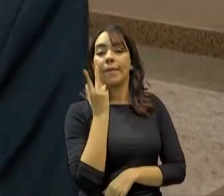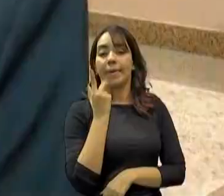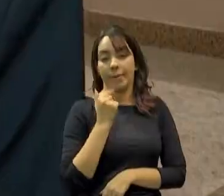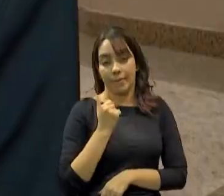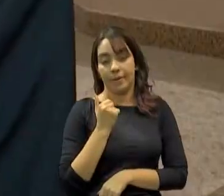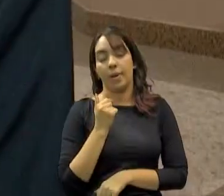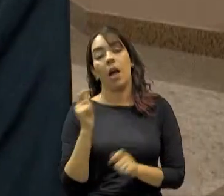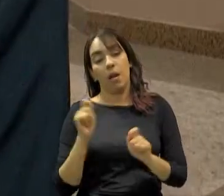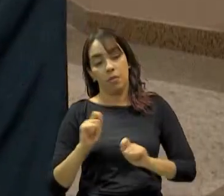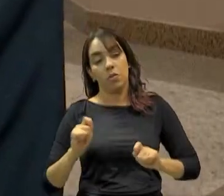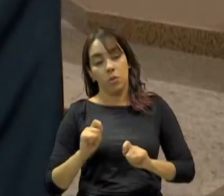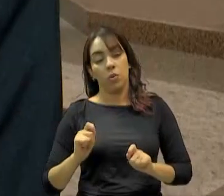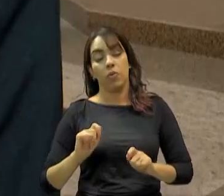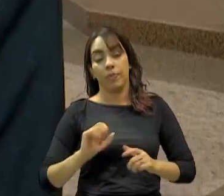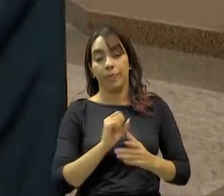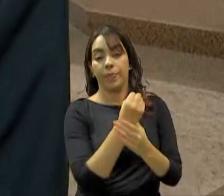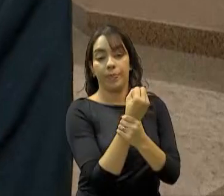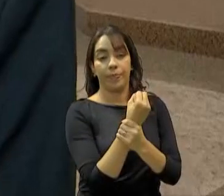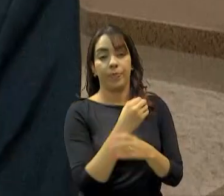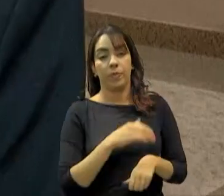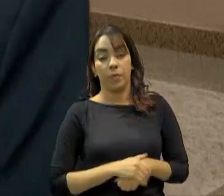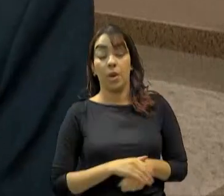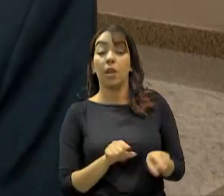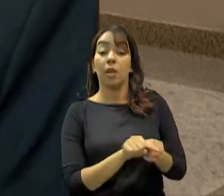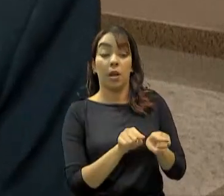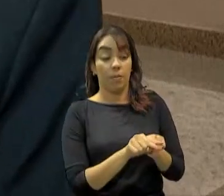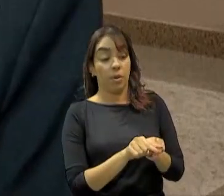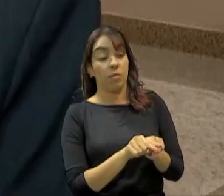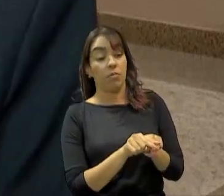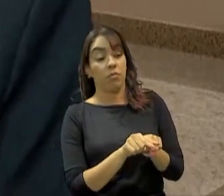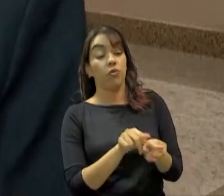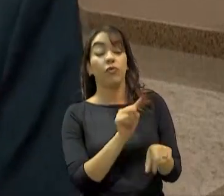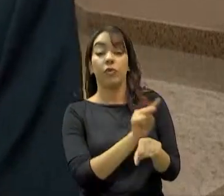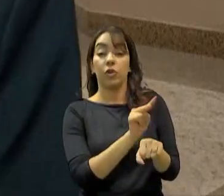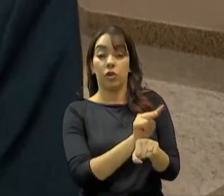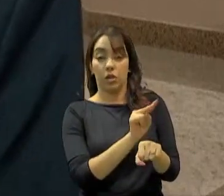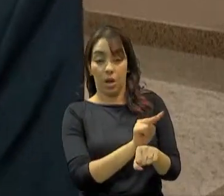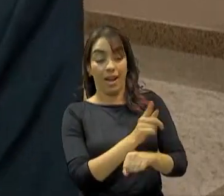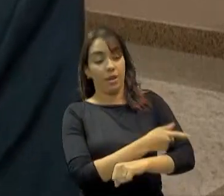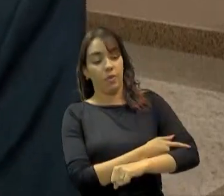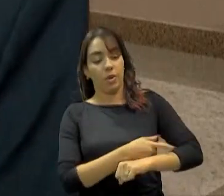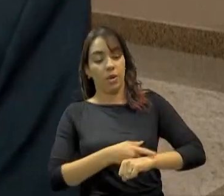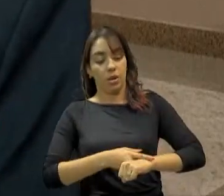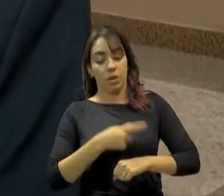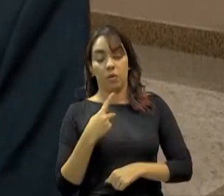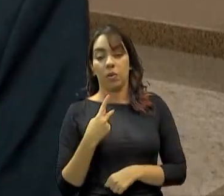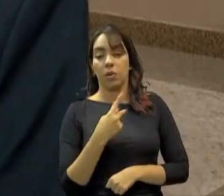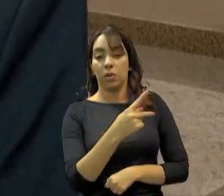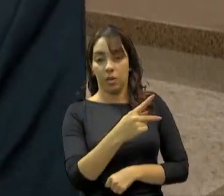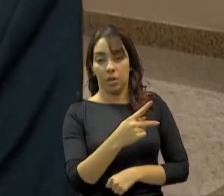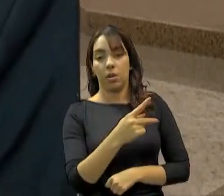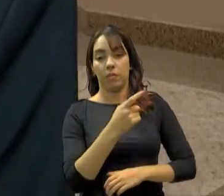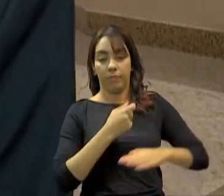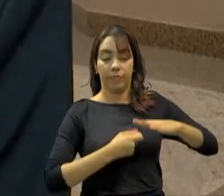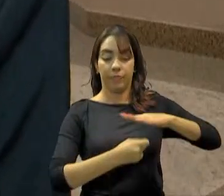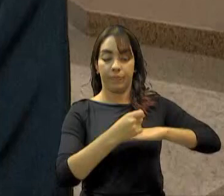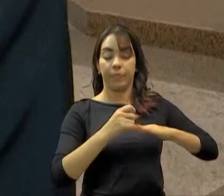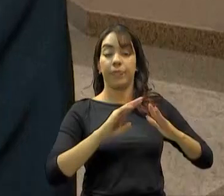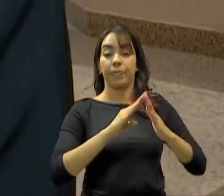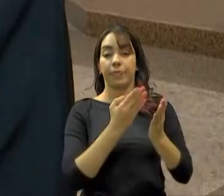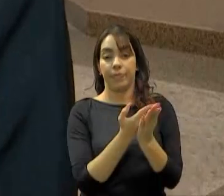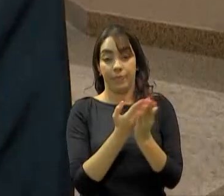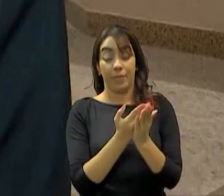proteger fazer o acompanhamento Educacional dela que é necessário fazer um acompanhamento Educacional eh com maior atenção já que a evasão